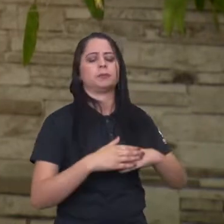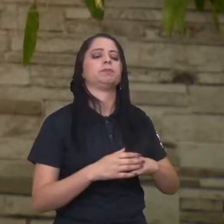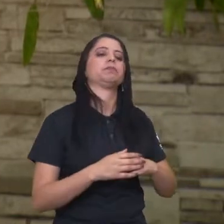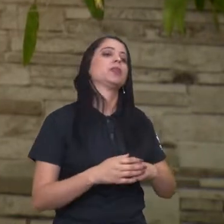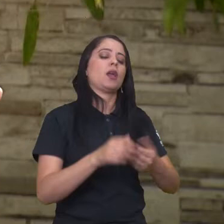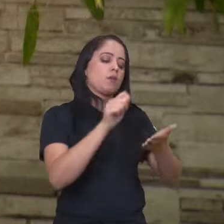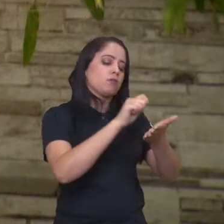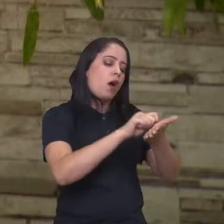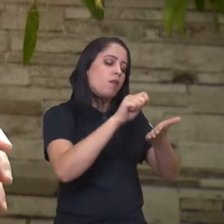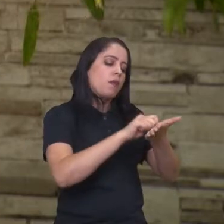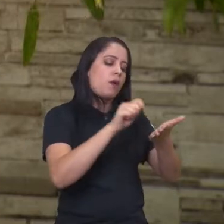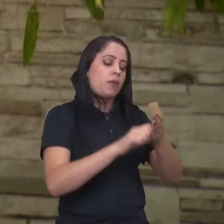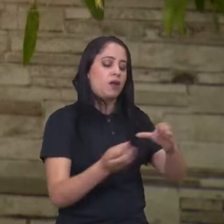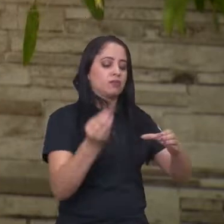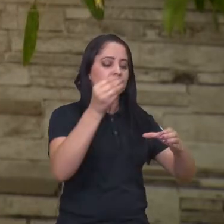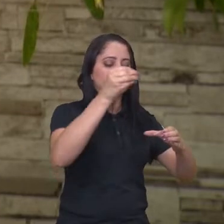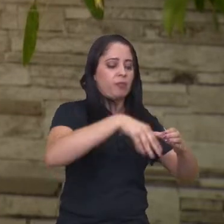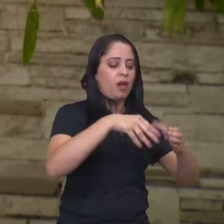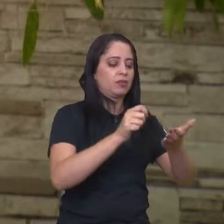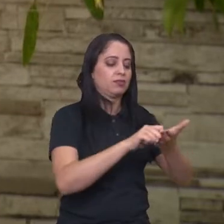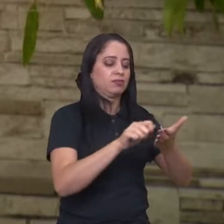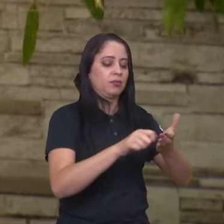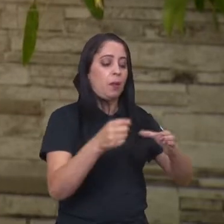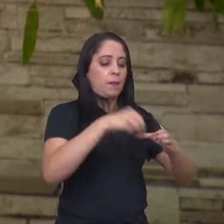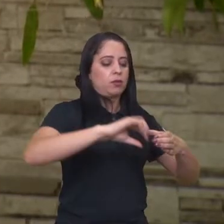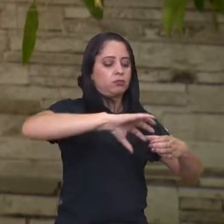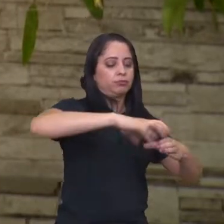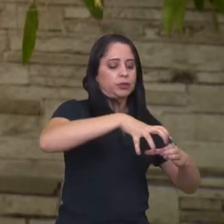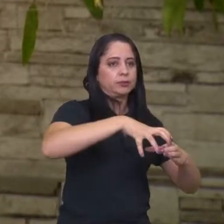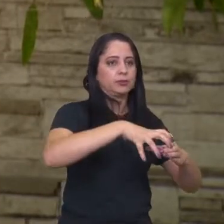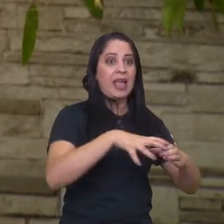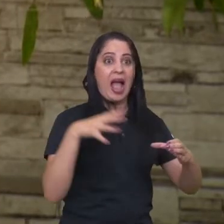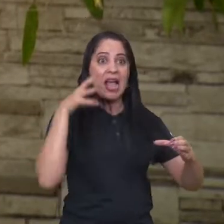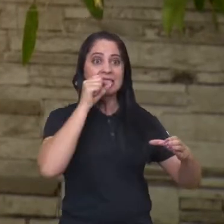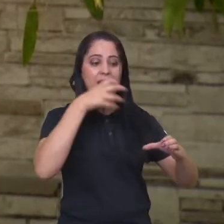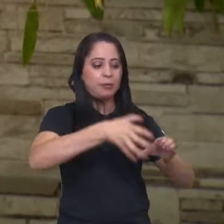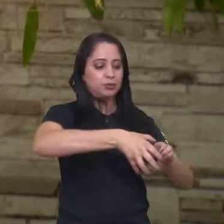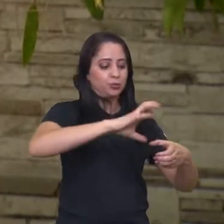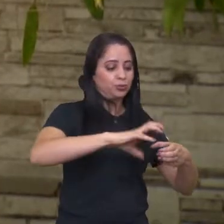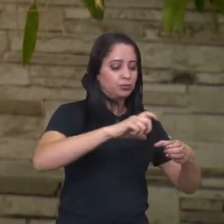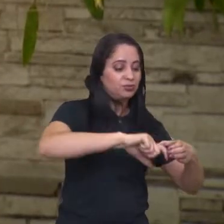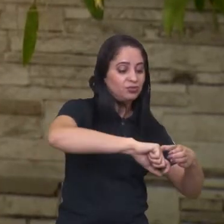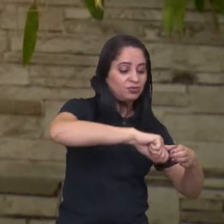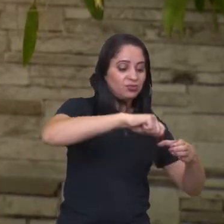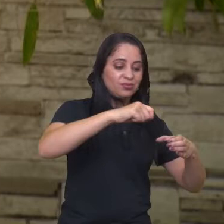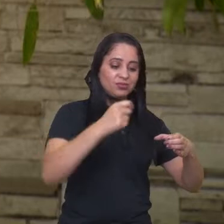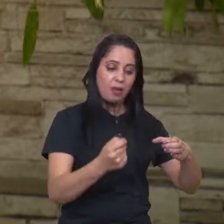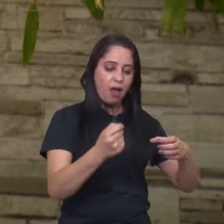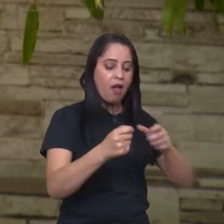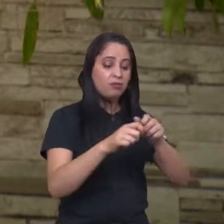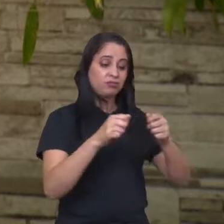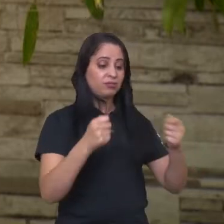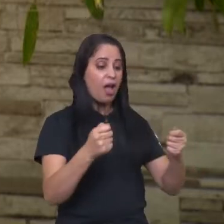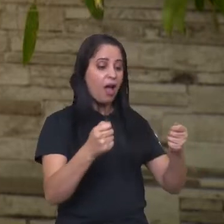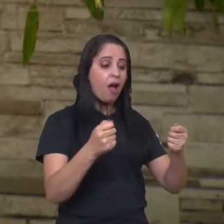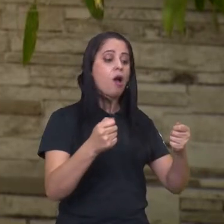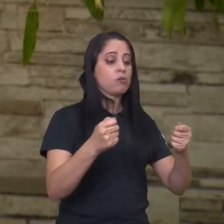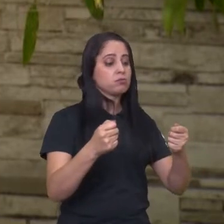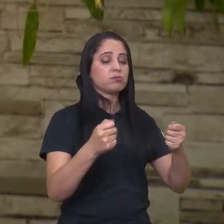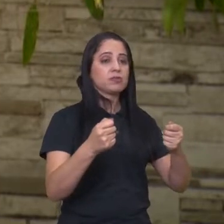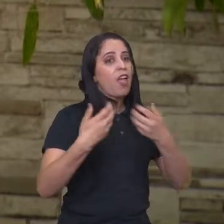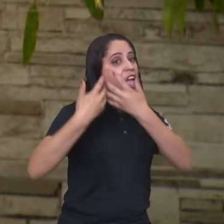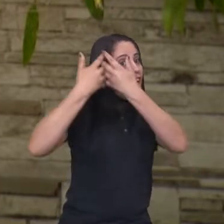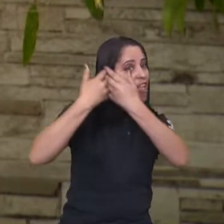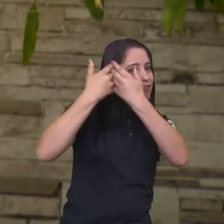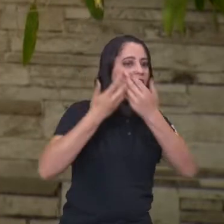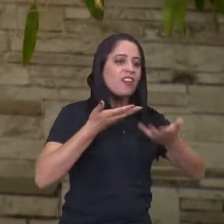que foi bom. E aí a gente coloca e num sábado a gente abre esse potinho e ali a gente conversa e vamos alinhando cada